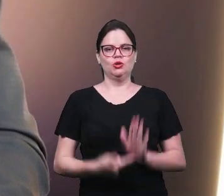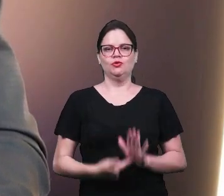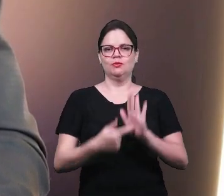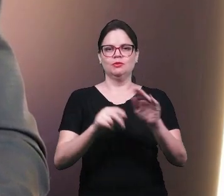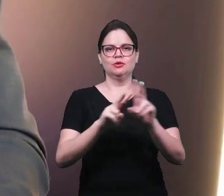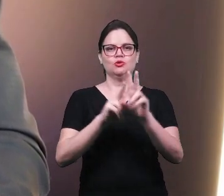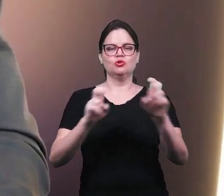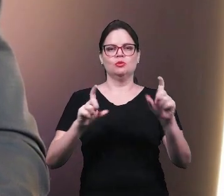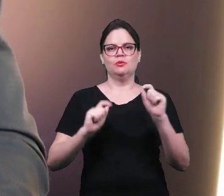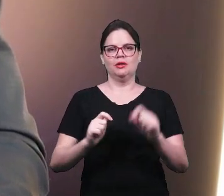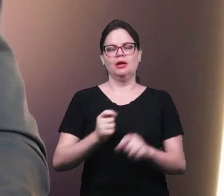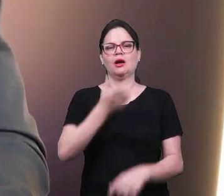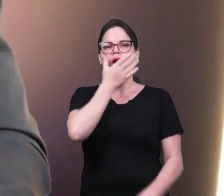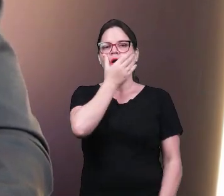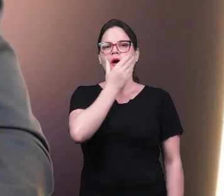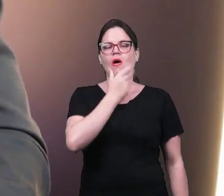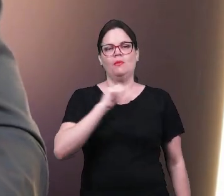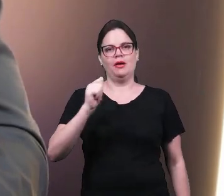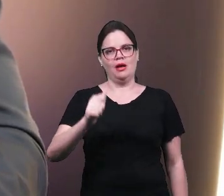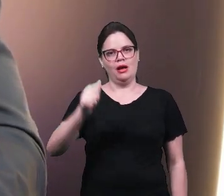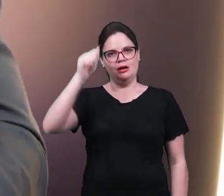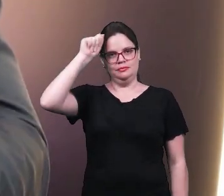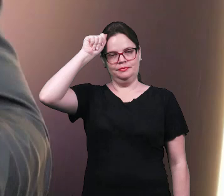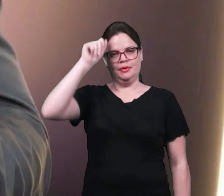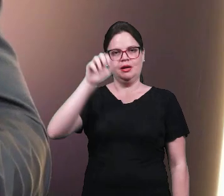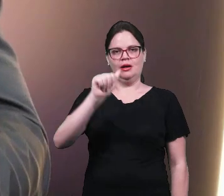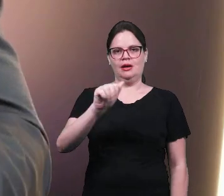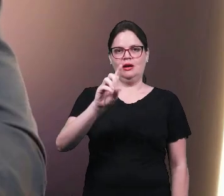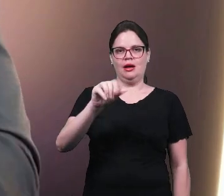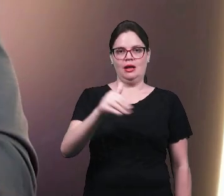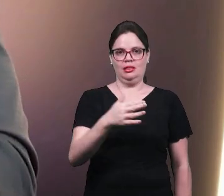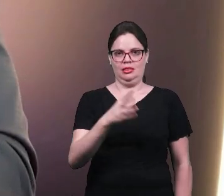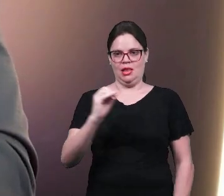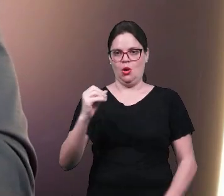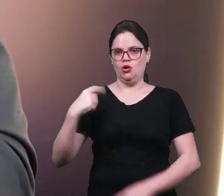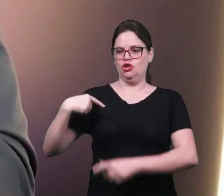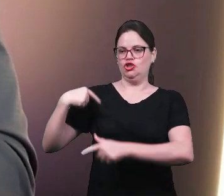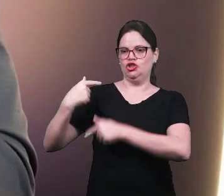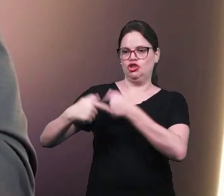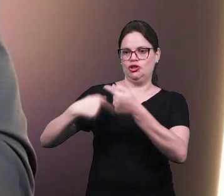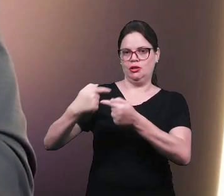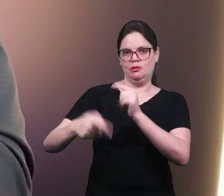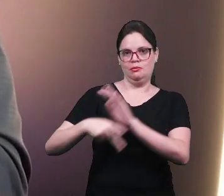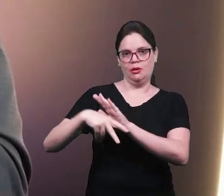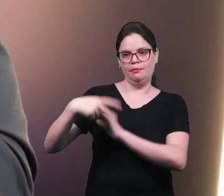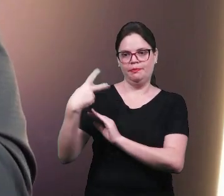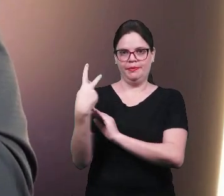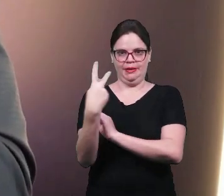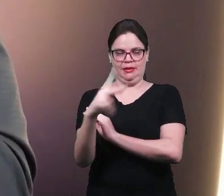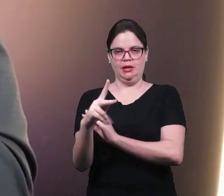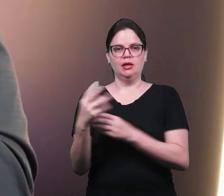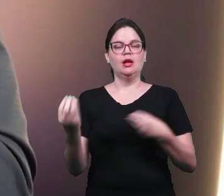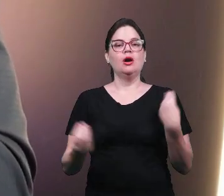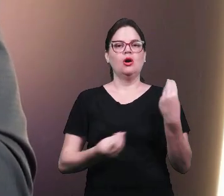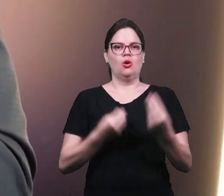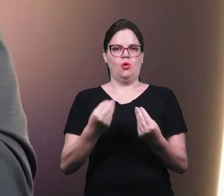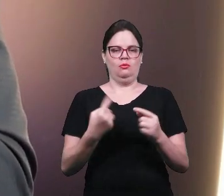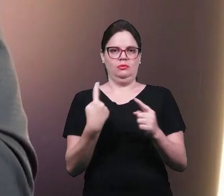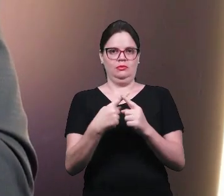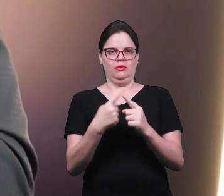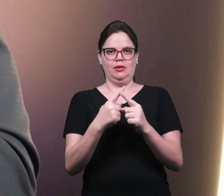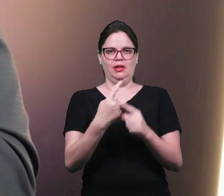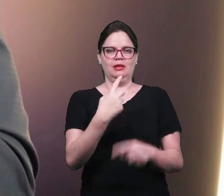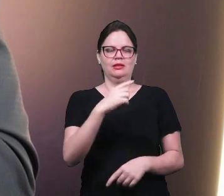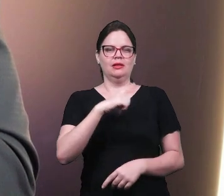genealogia de Adão, segundo o filho Sete, né? Como nós vimos no episódio passado, Caim,